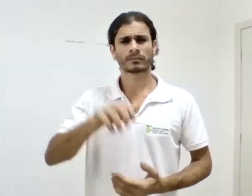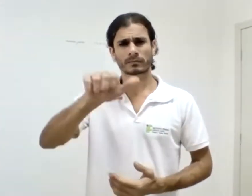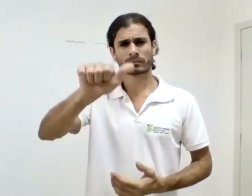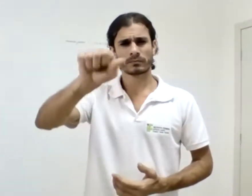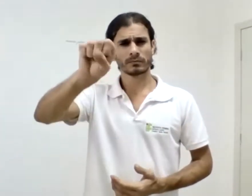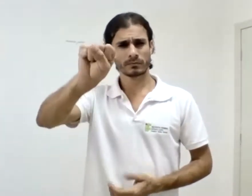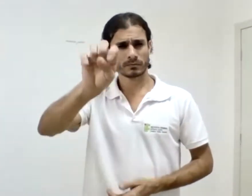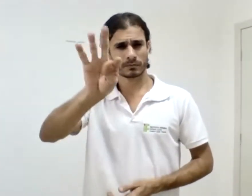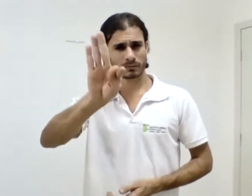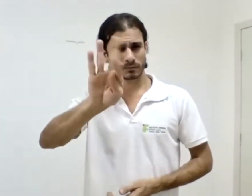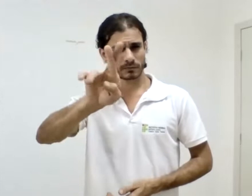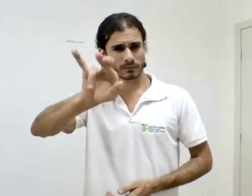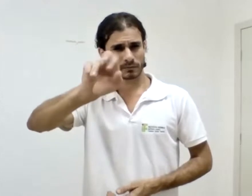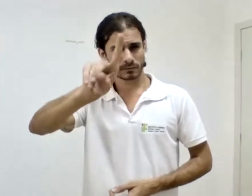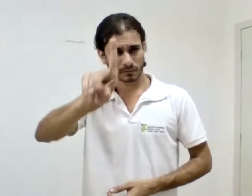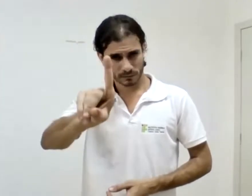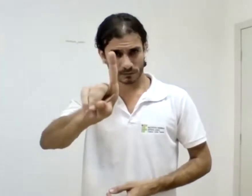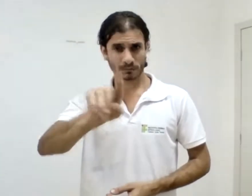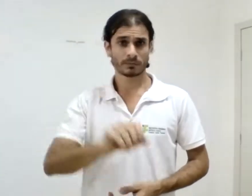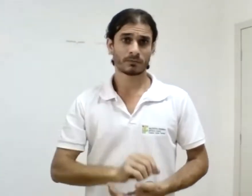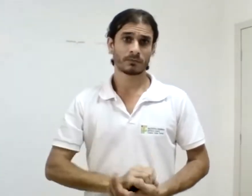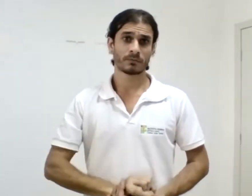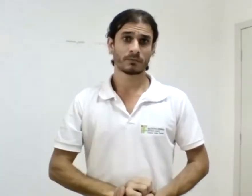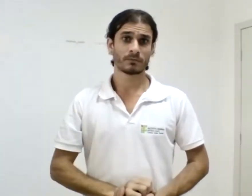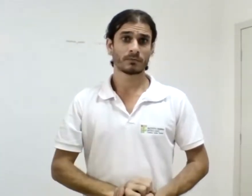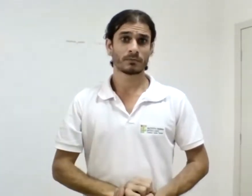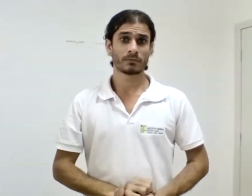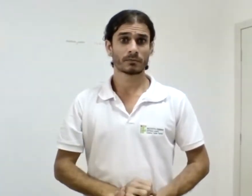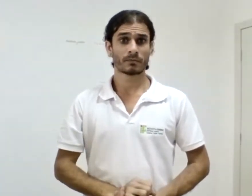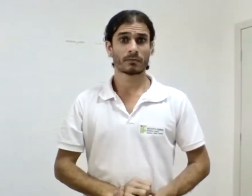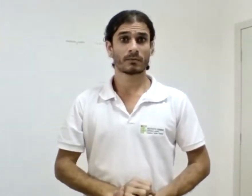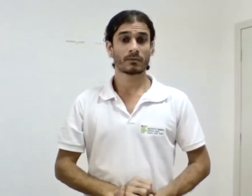equivocou com relação ao horário. Aí a Astrid